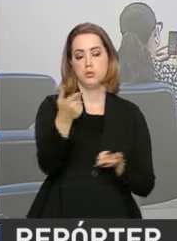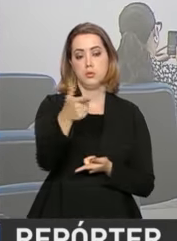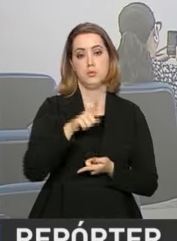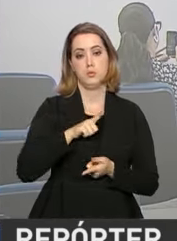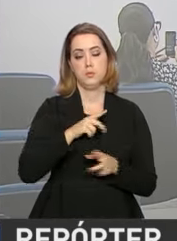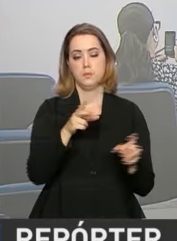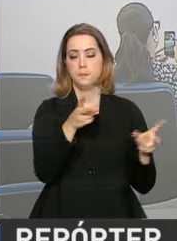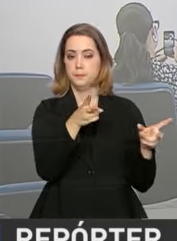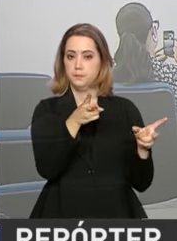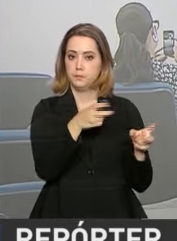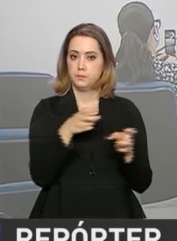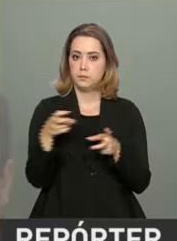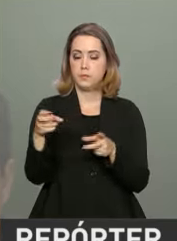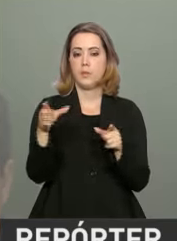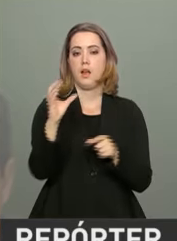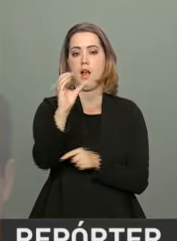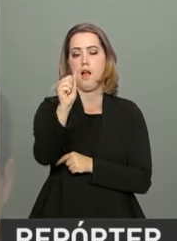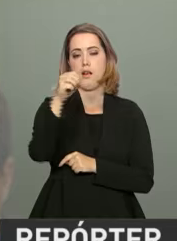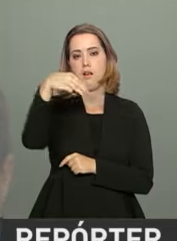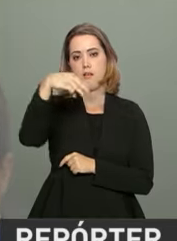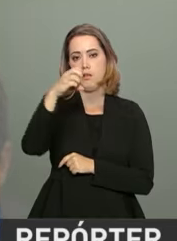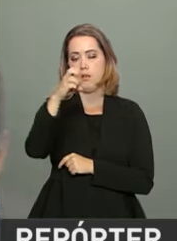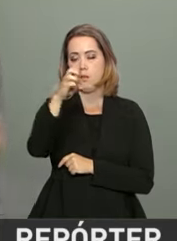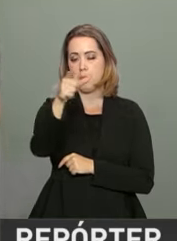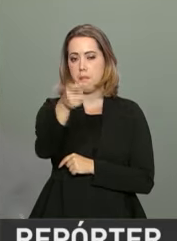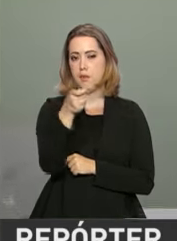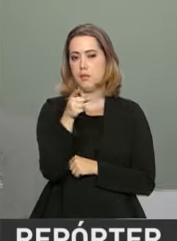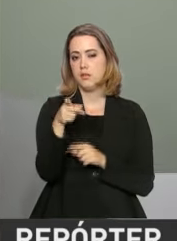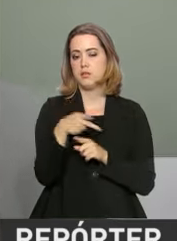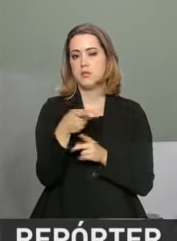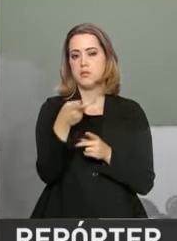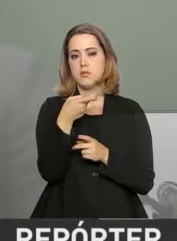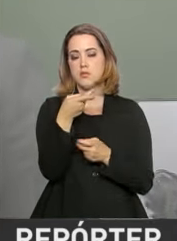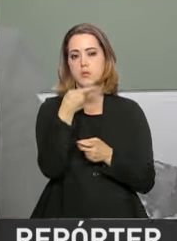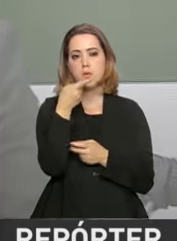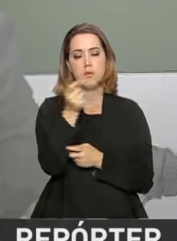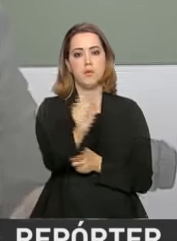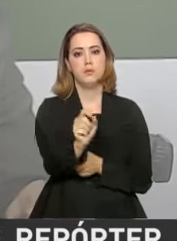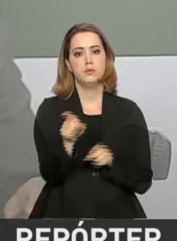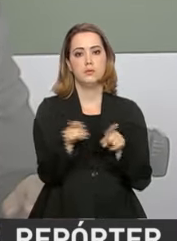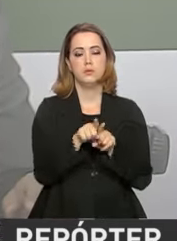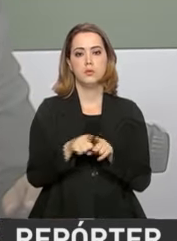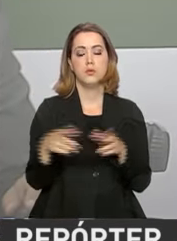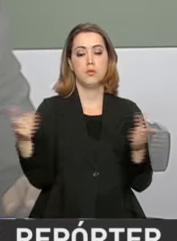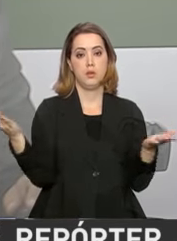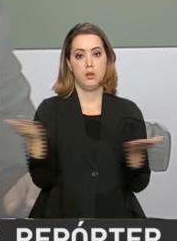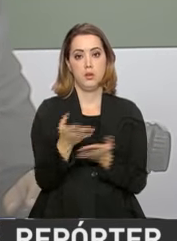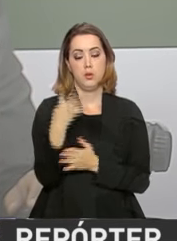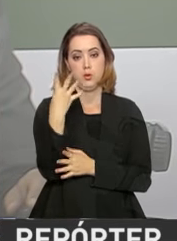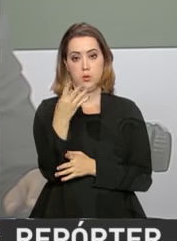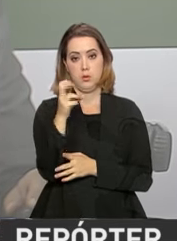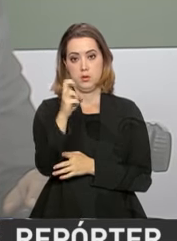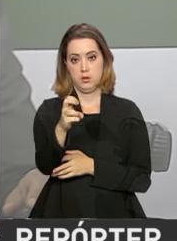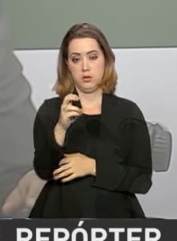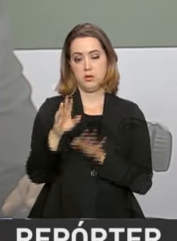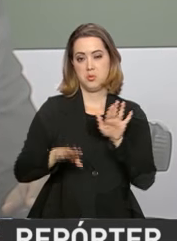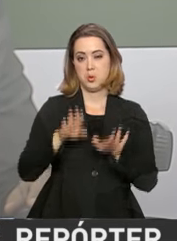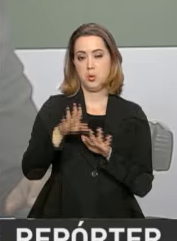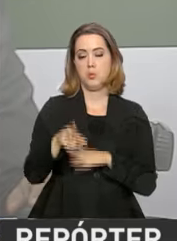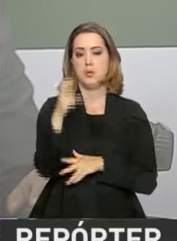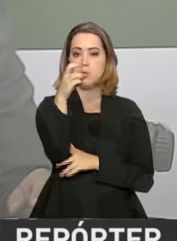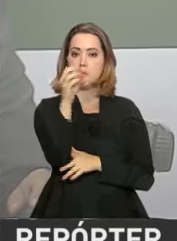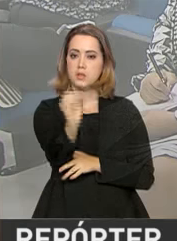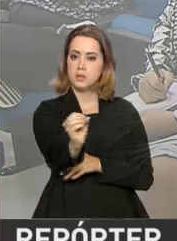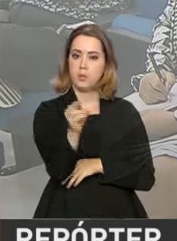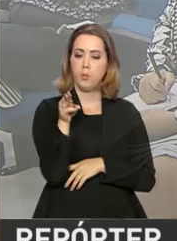Comércio Exterior e Serviços é que a balança comercial brasileira feche o ano com superávit entre 45 e 50 bilhões